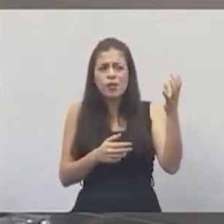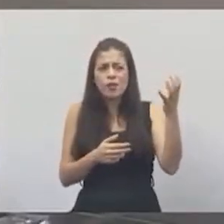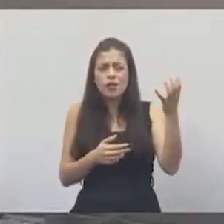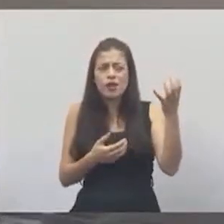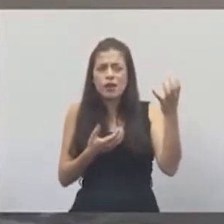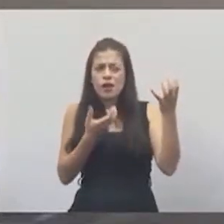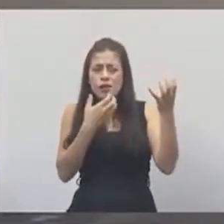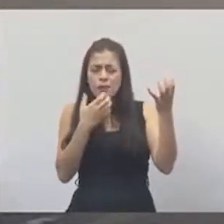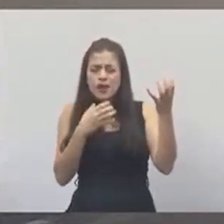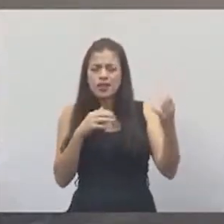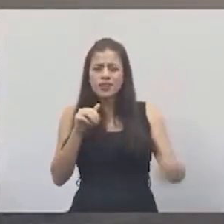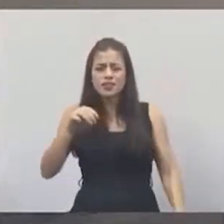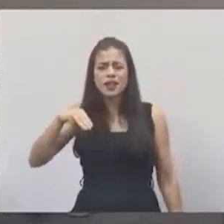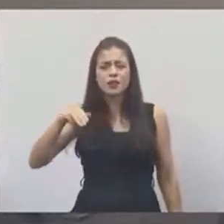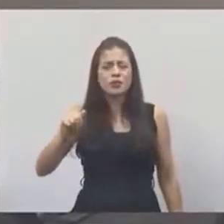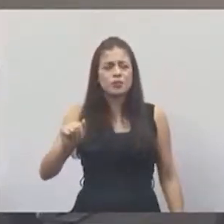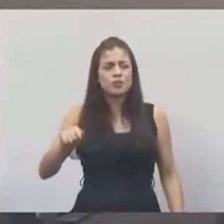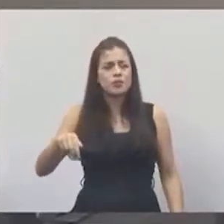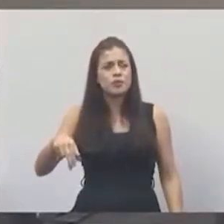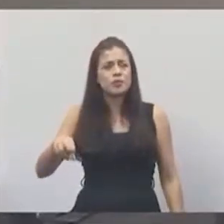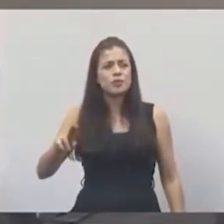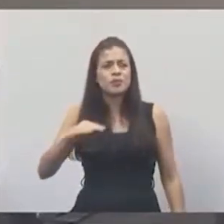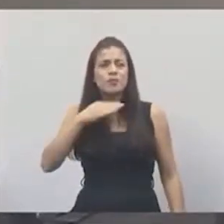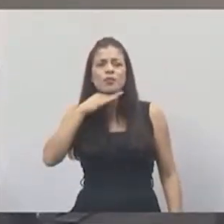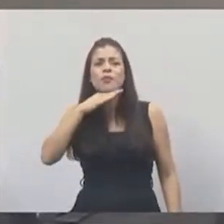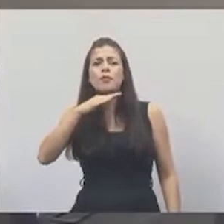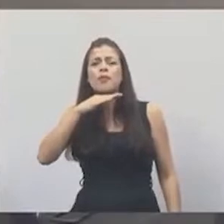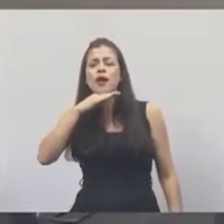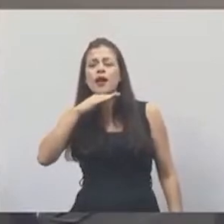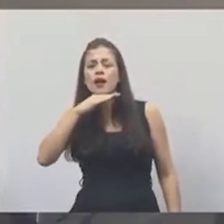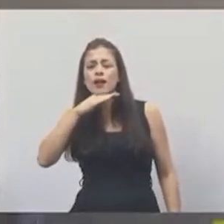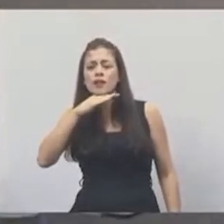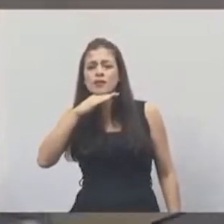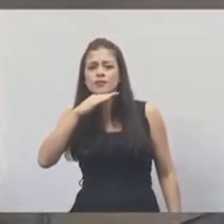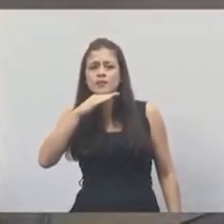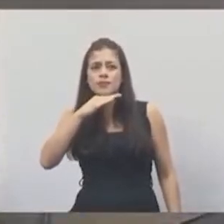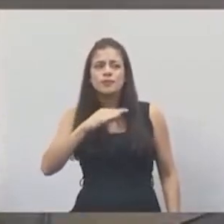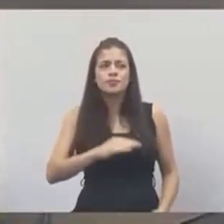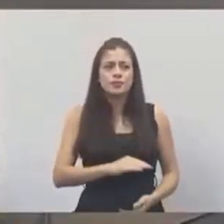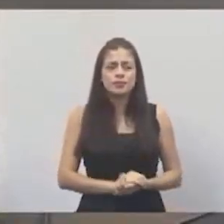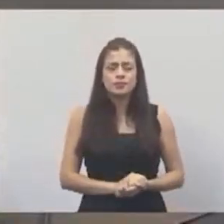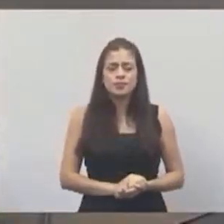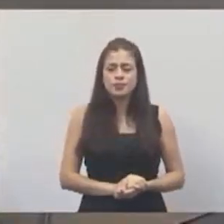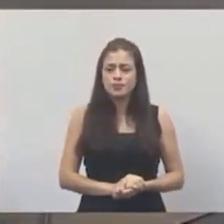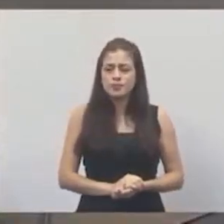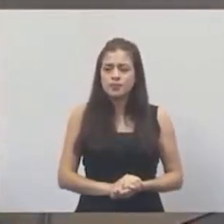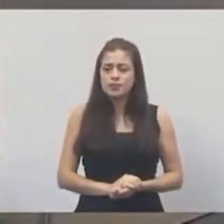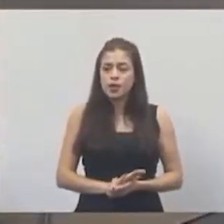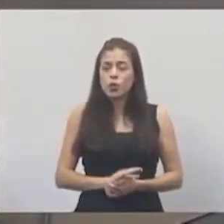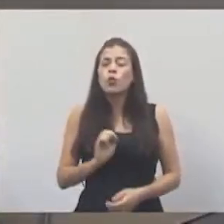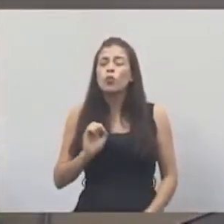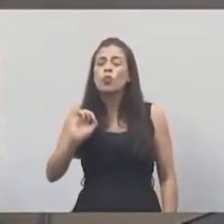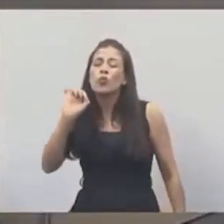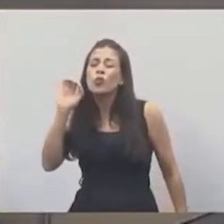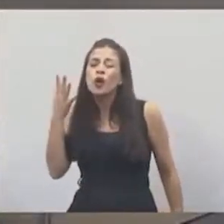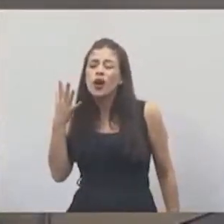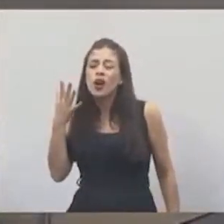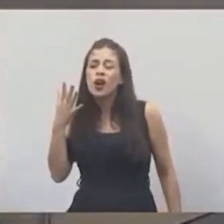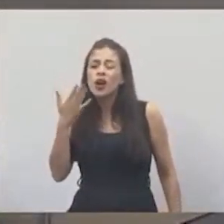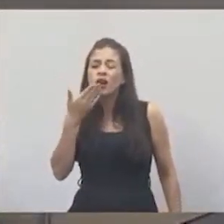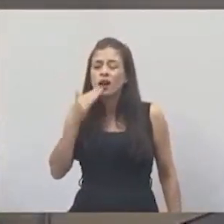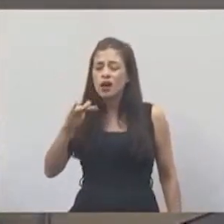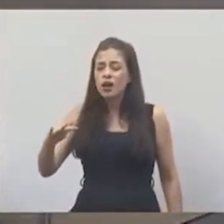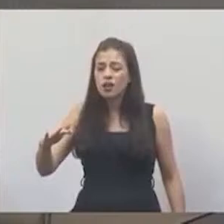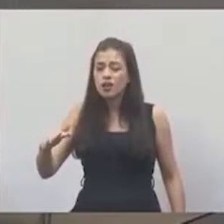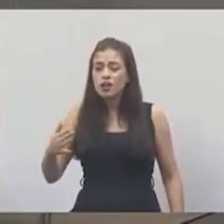Você não vê o fio mais. Pé de manga cobriu tudo. E aí o que acontece? Que agora as crianças podem